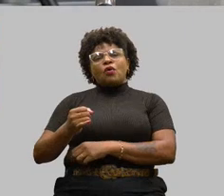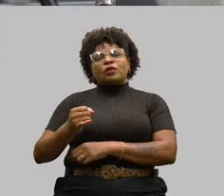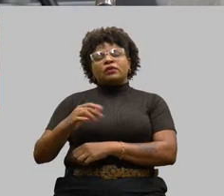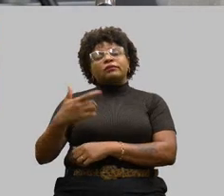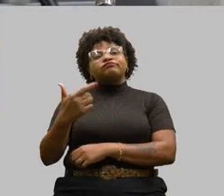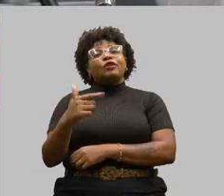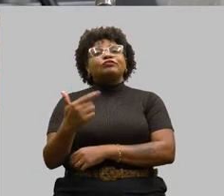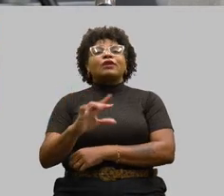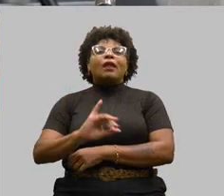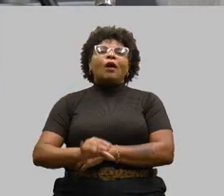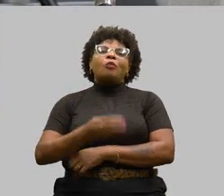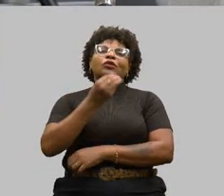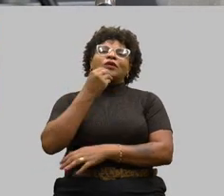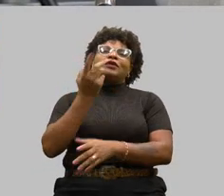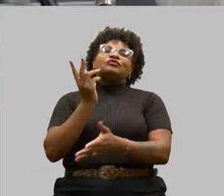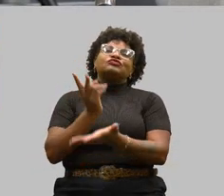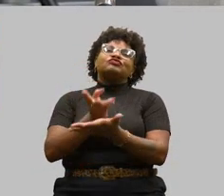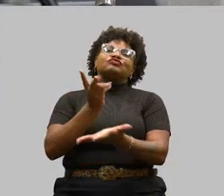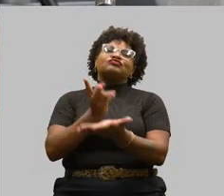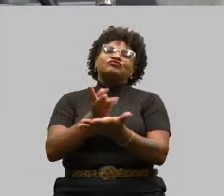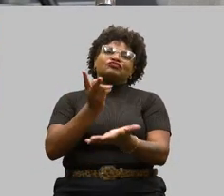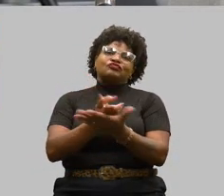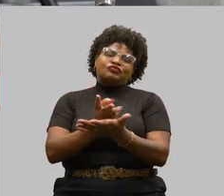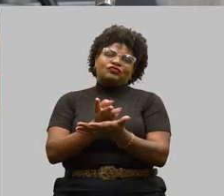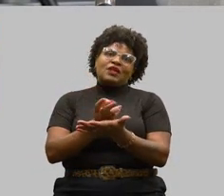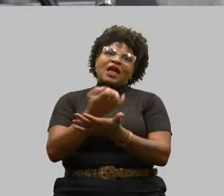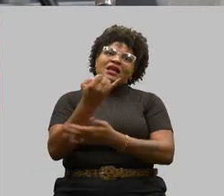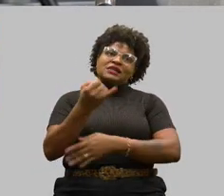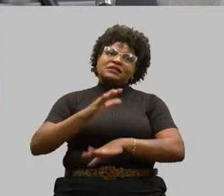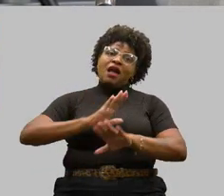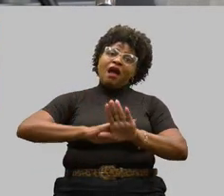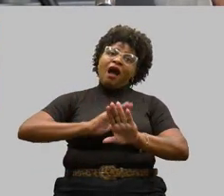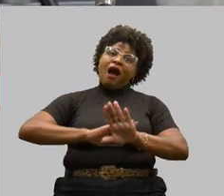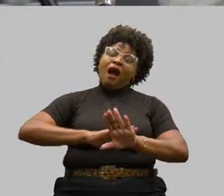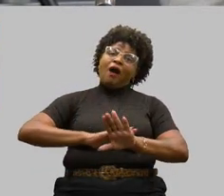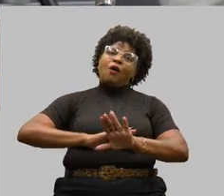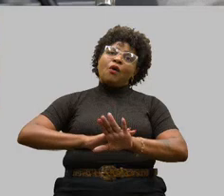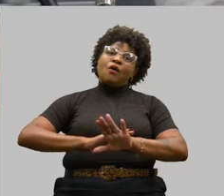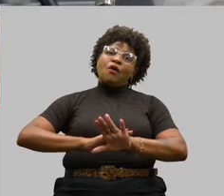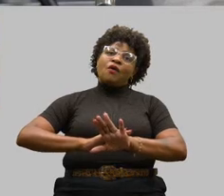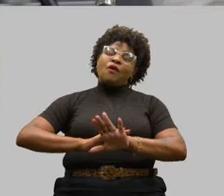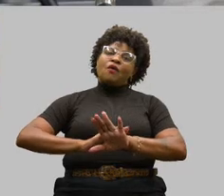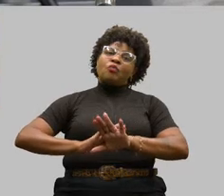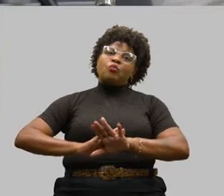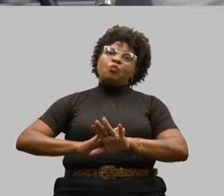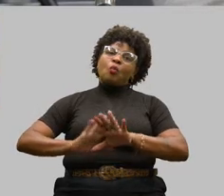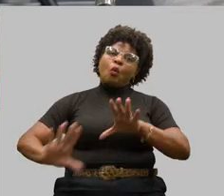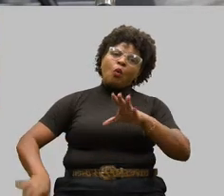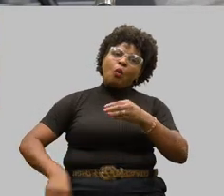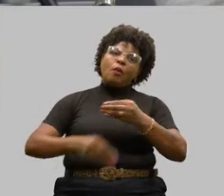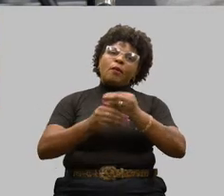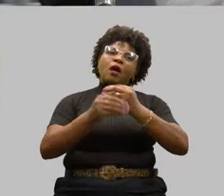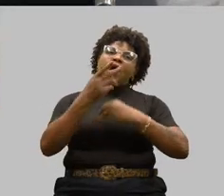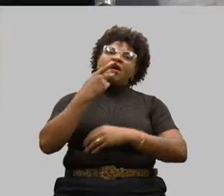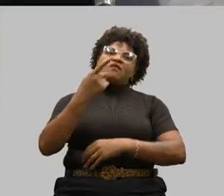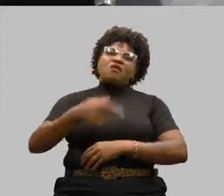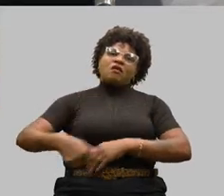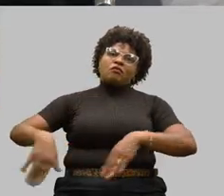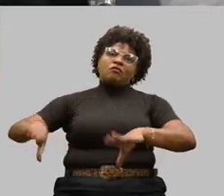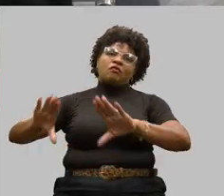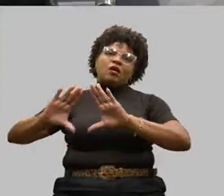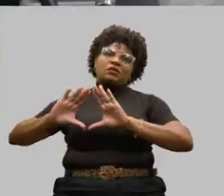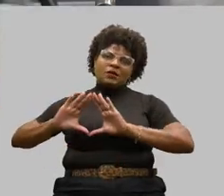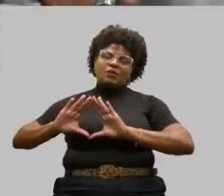se não fosse eu na fala é de vocês aqui da assembleia na sua Fala